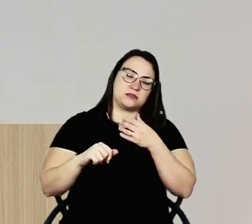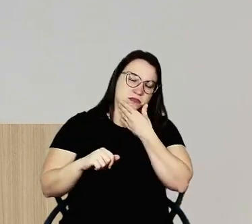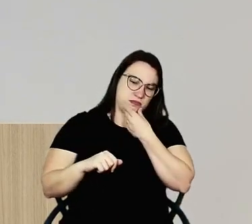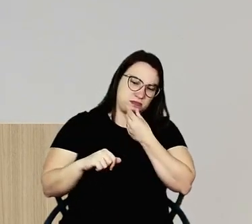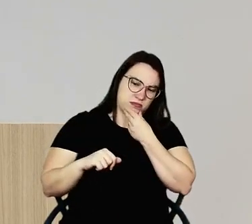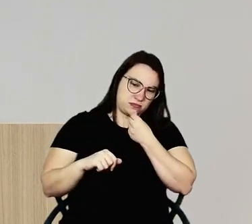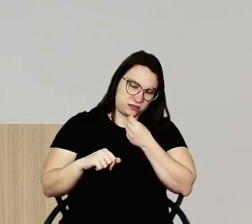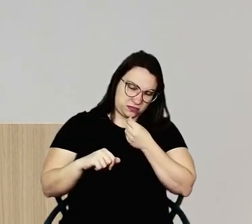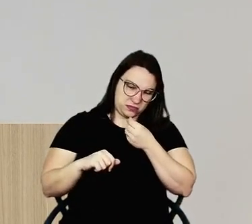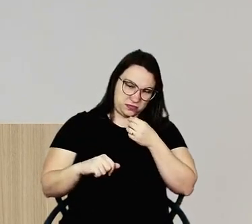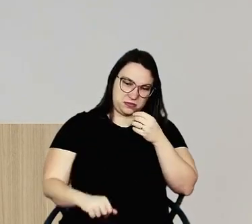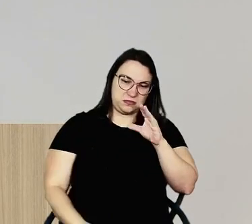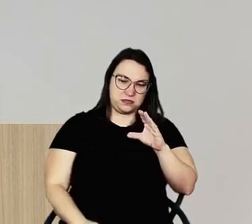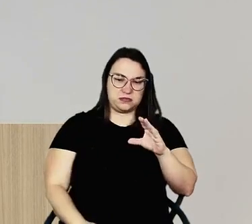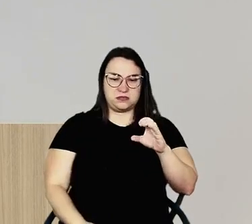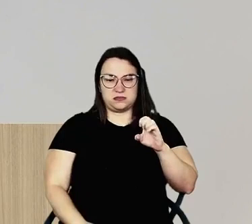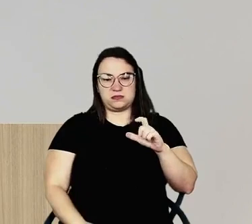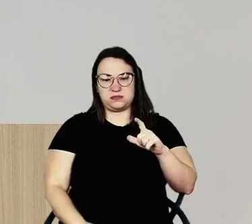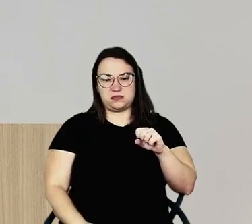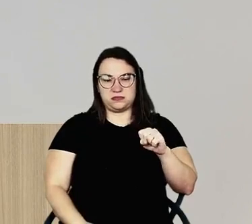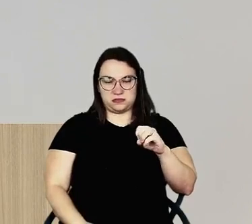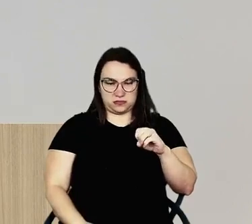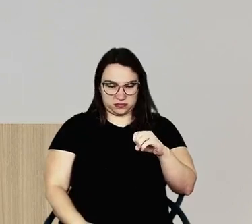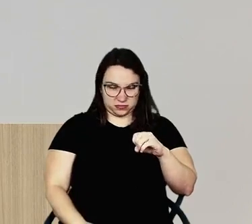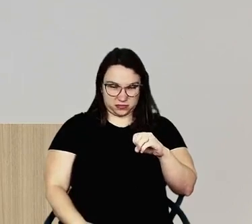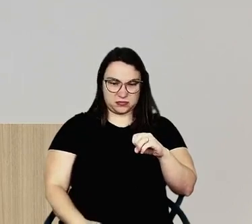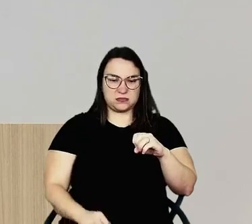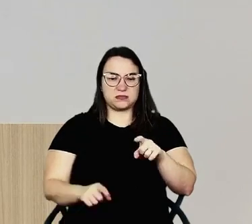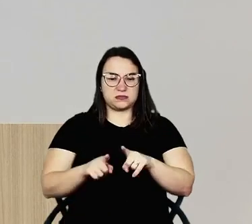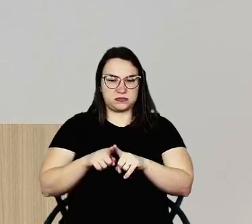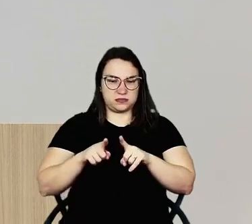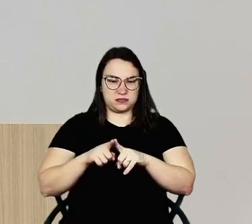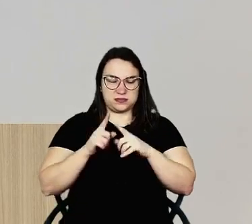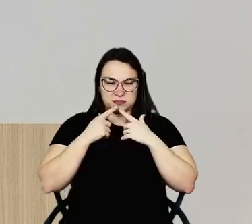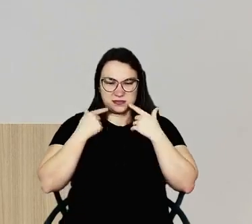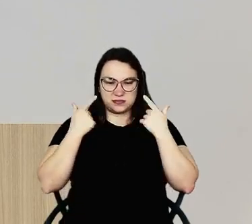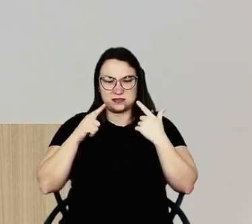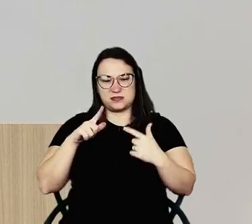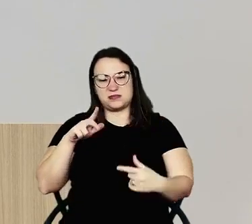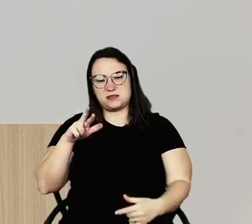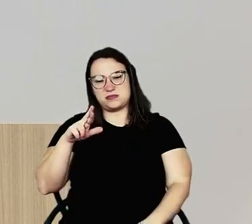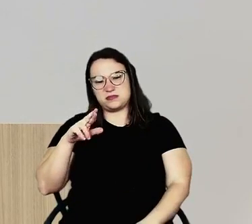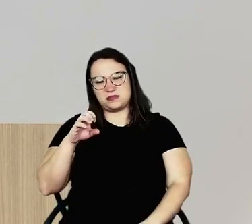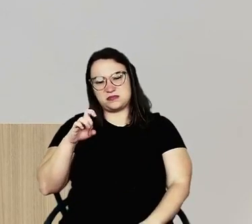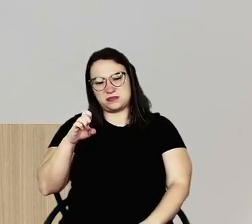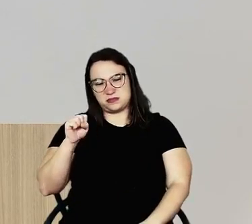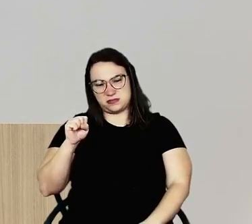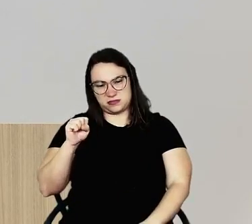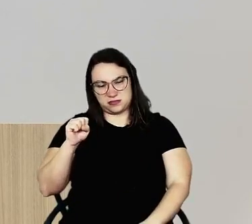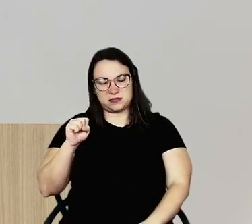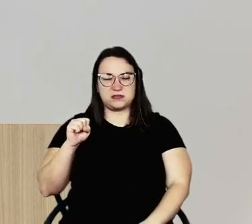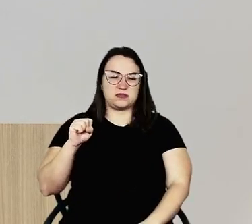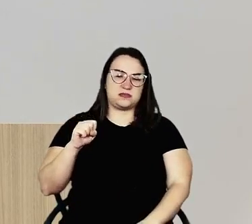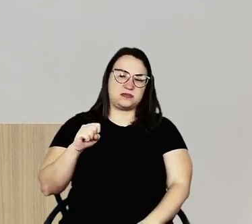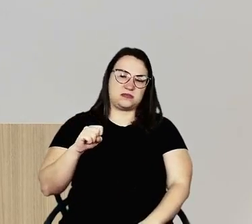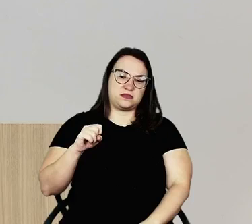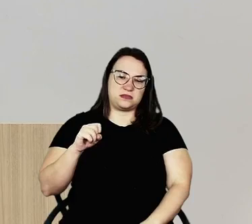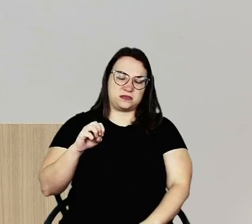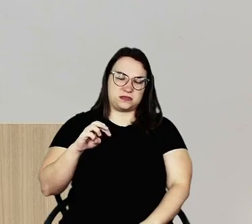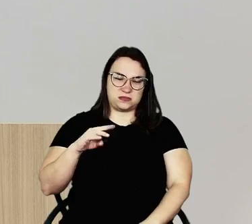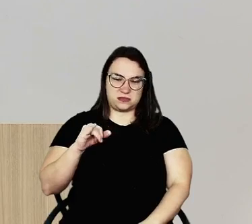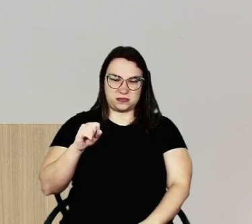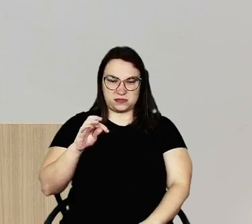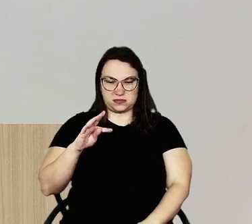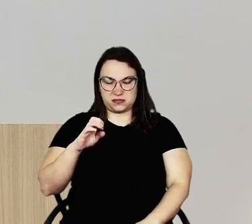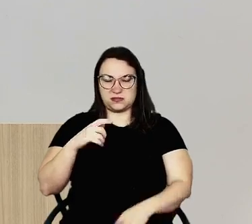Teresa muito legal o evento a simpatia que foi a senhora Lourdes Vieiro e o Mis simpatia se